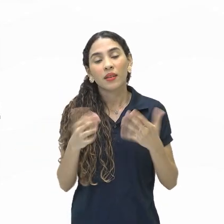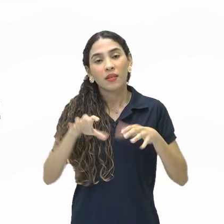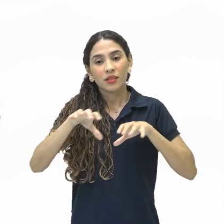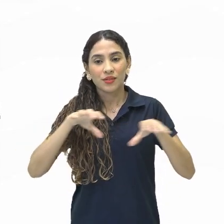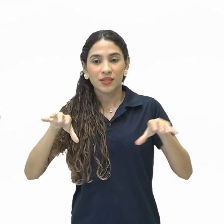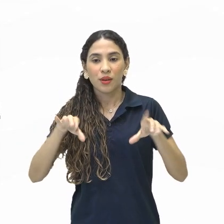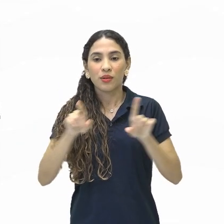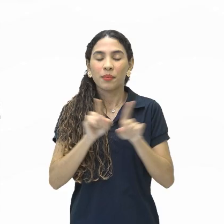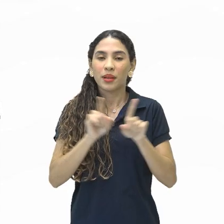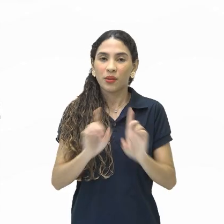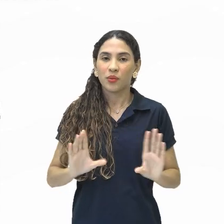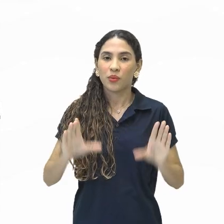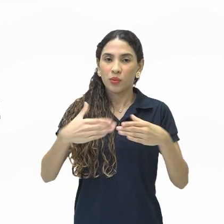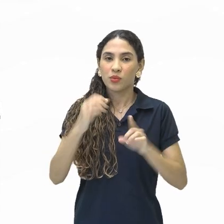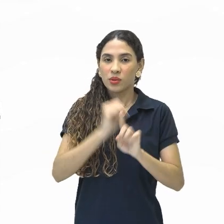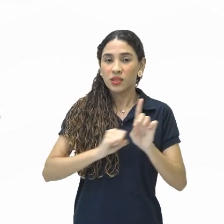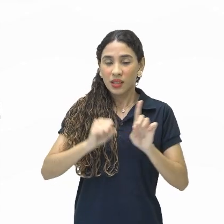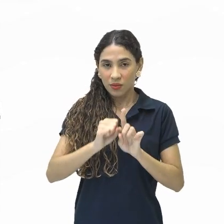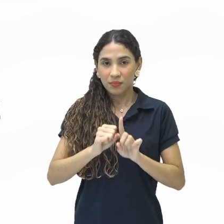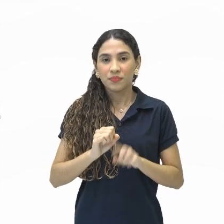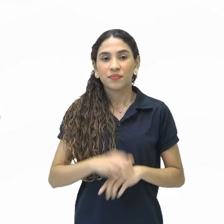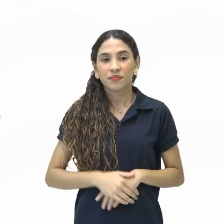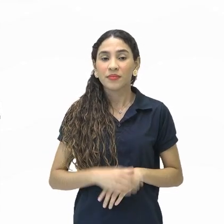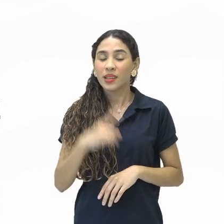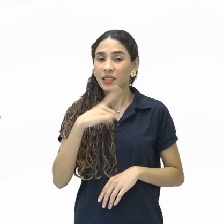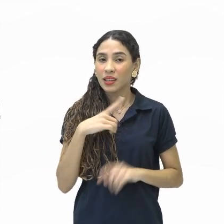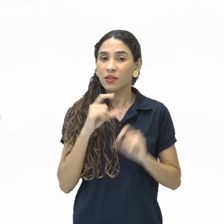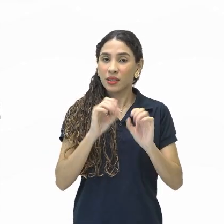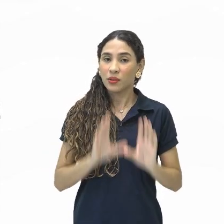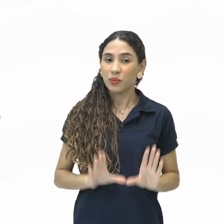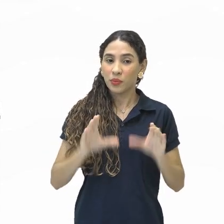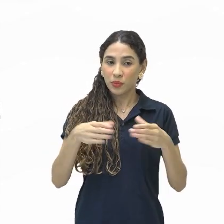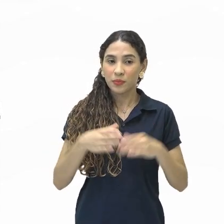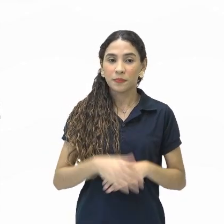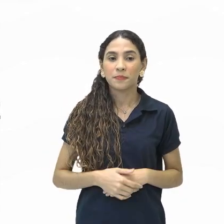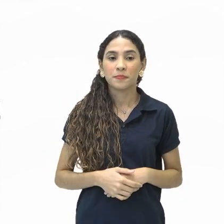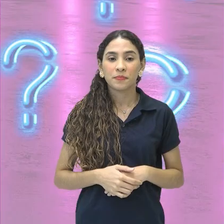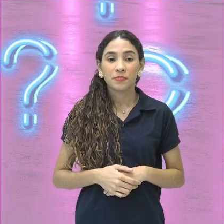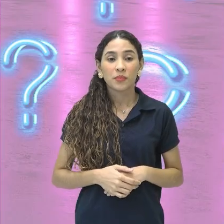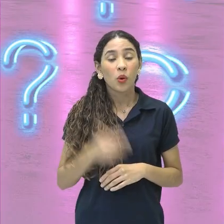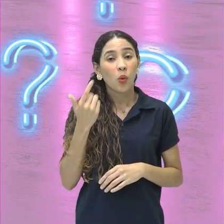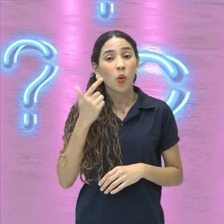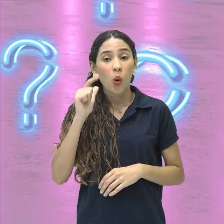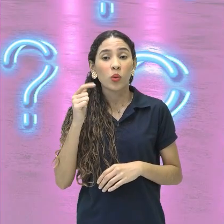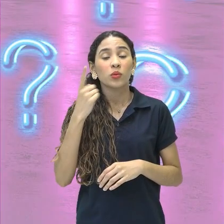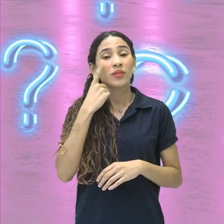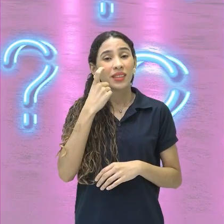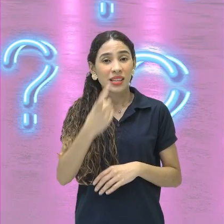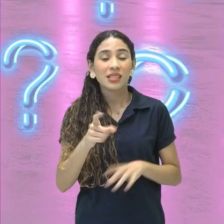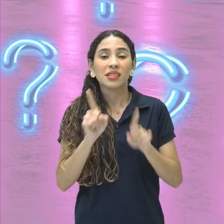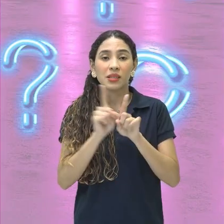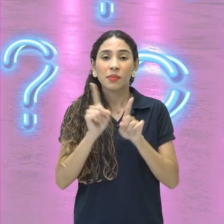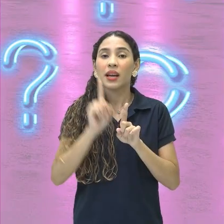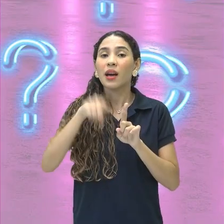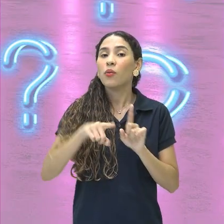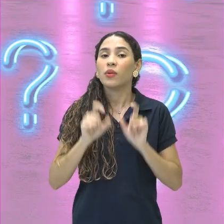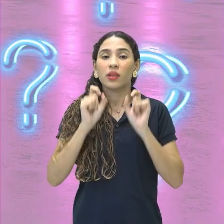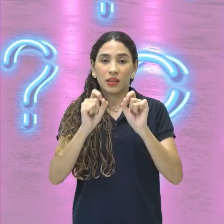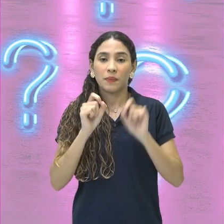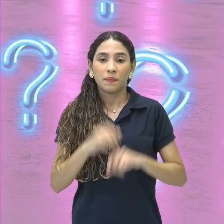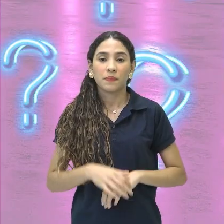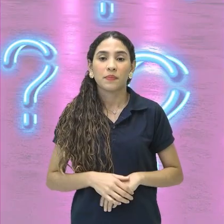divisão da classe social. E de um lado, né, nós temos esses grupos aí. Outra coisa também importante é